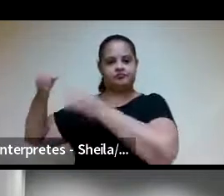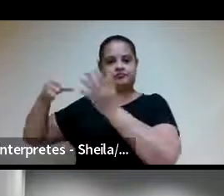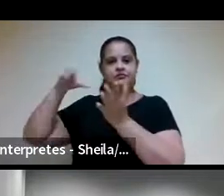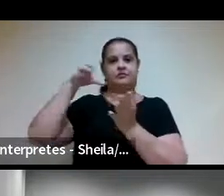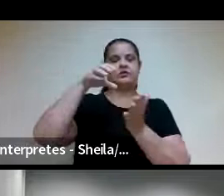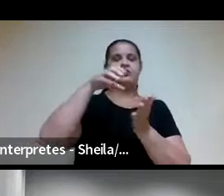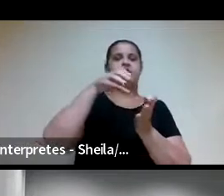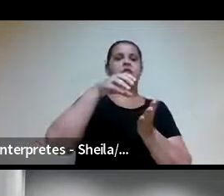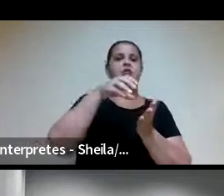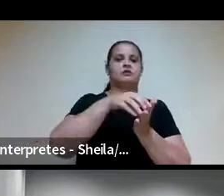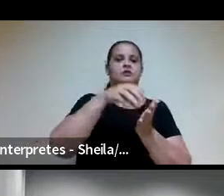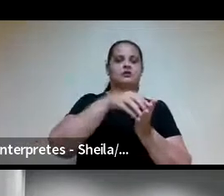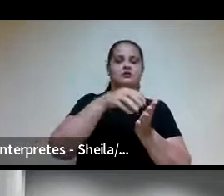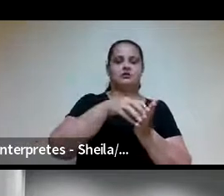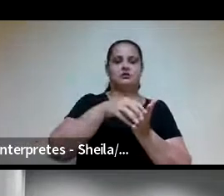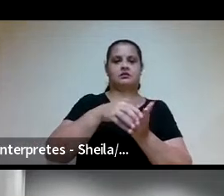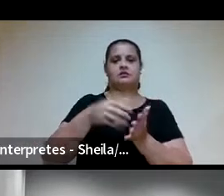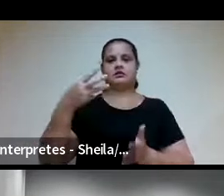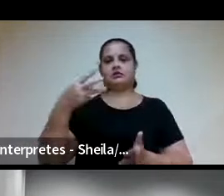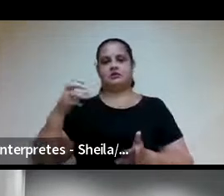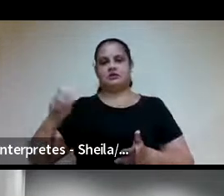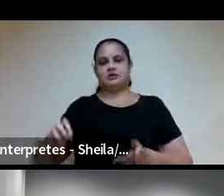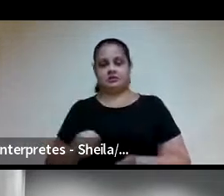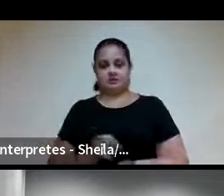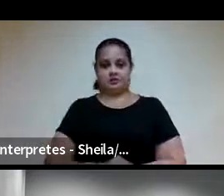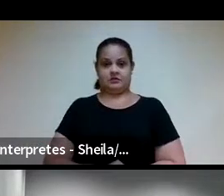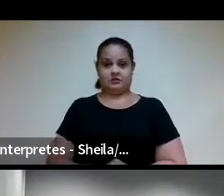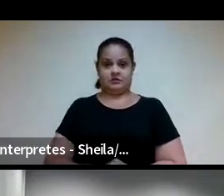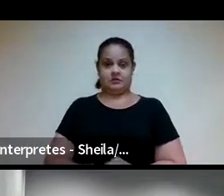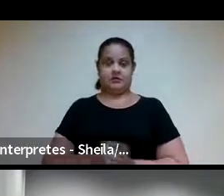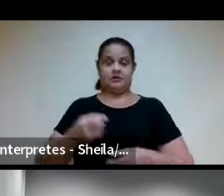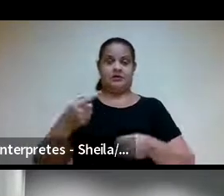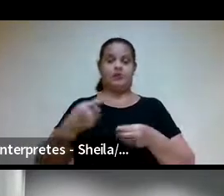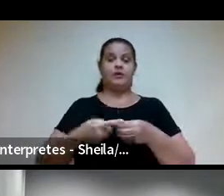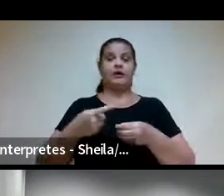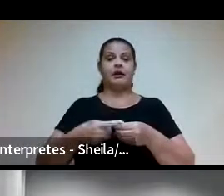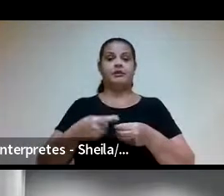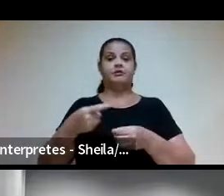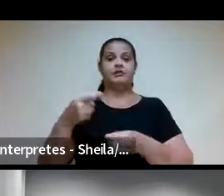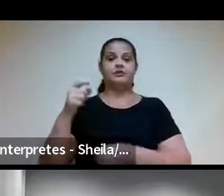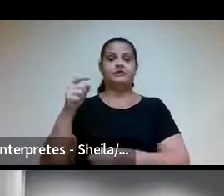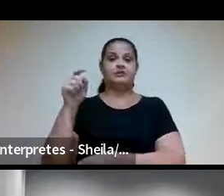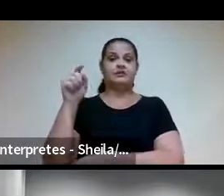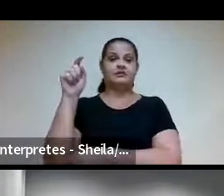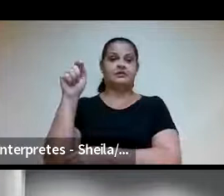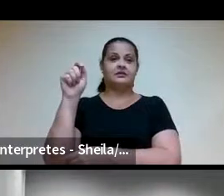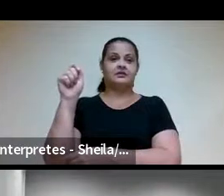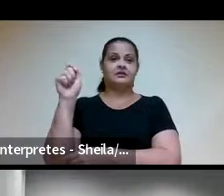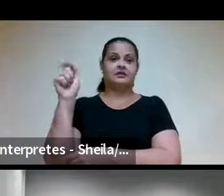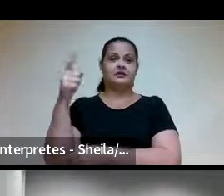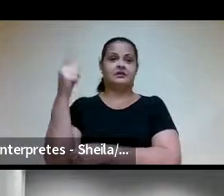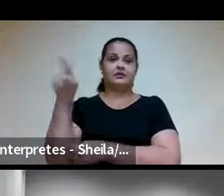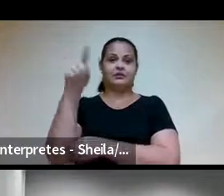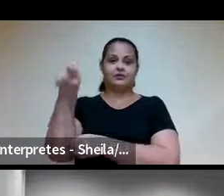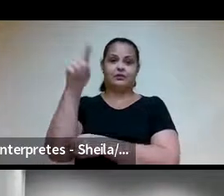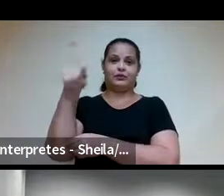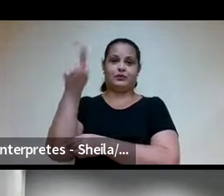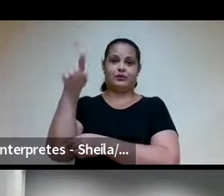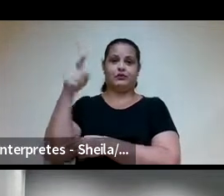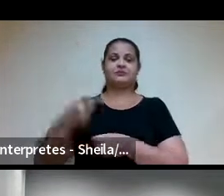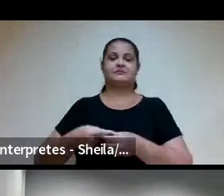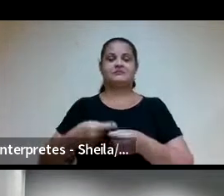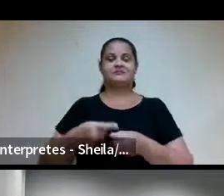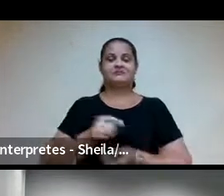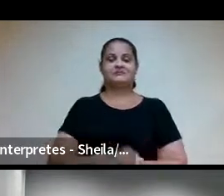de Macau, que não acolheu a notícia de inelegibilidade apresentada pelo recorrente e, consequentemente, deferiu o registro